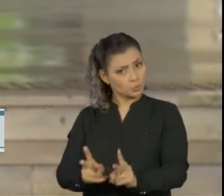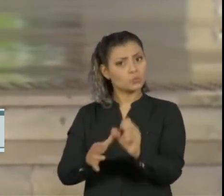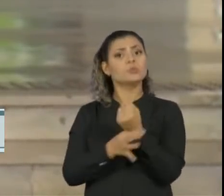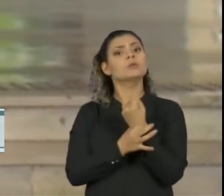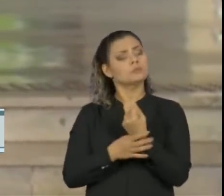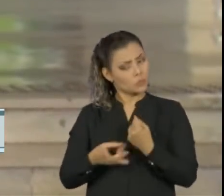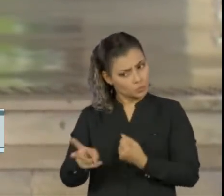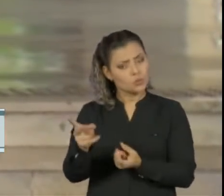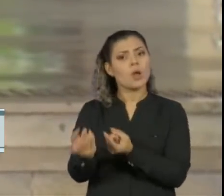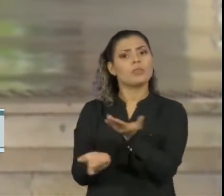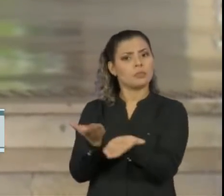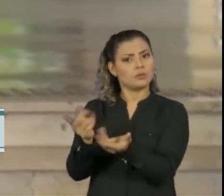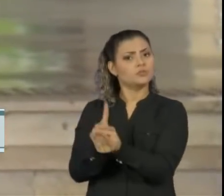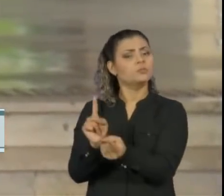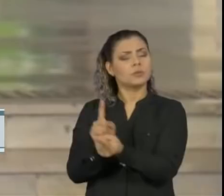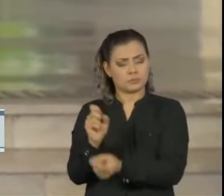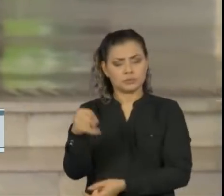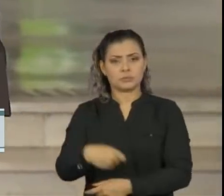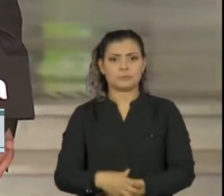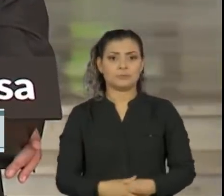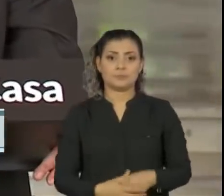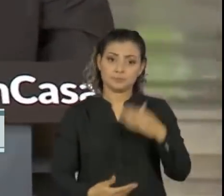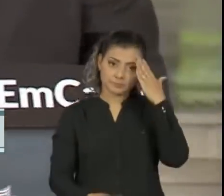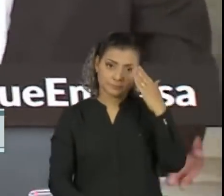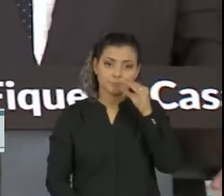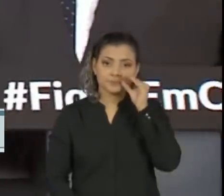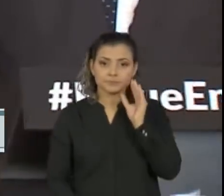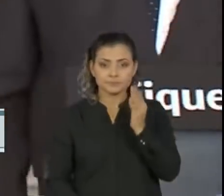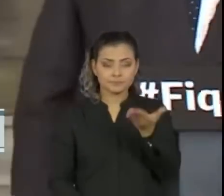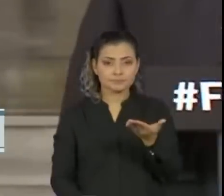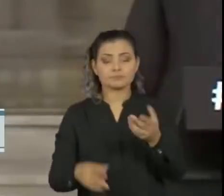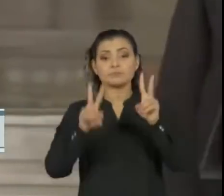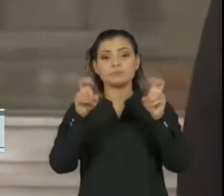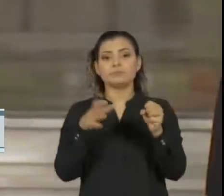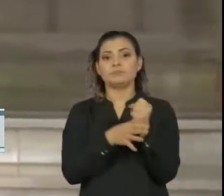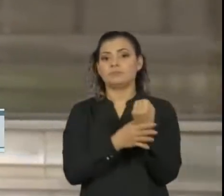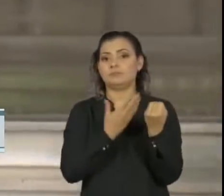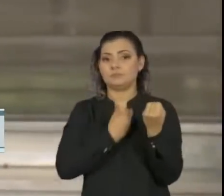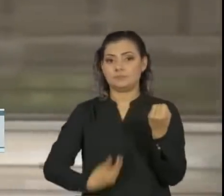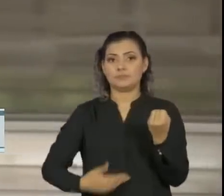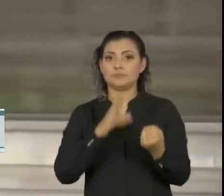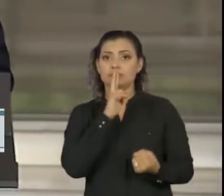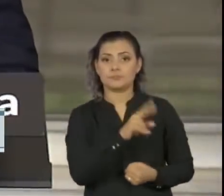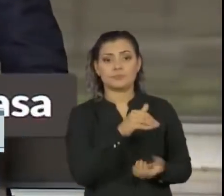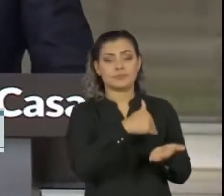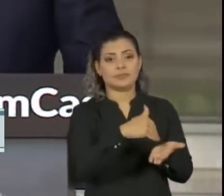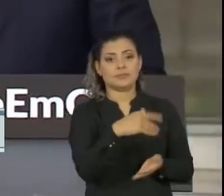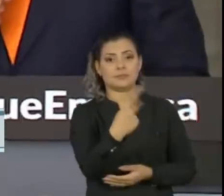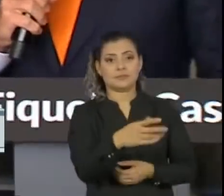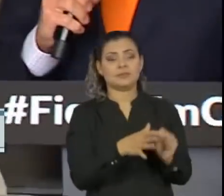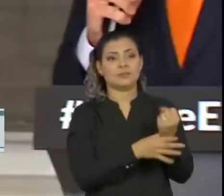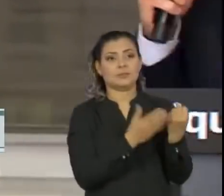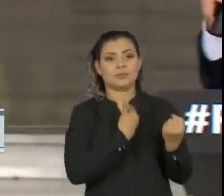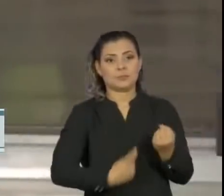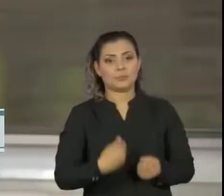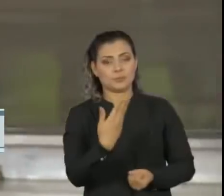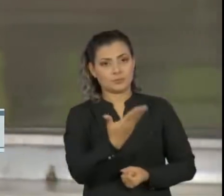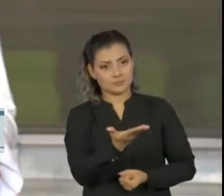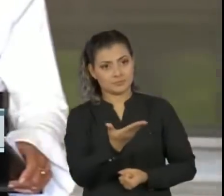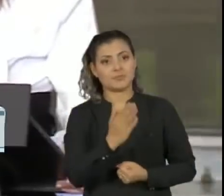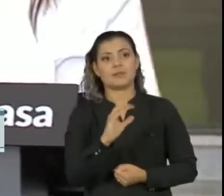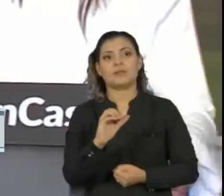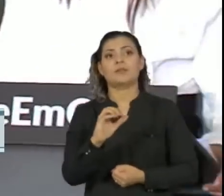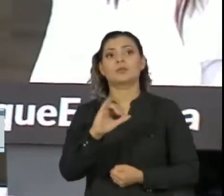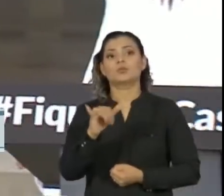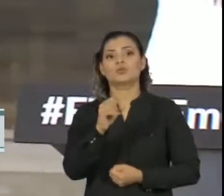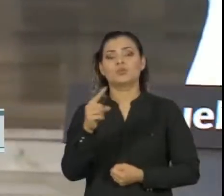garantido. Obrigado, doutor Guerra. E agora, sobre segurança pública, responde o próprio secretário da Segurança Pública, Carla,